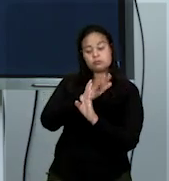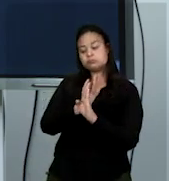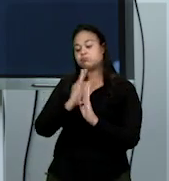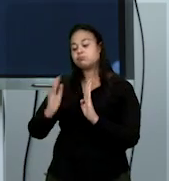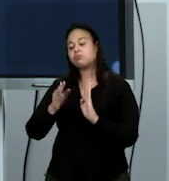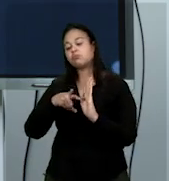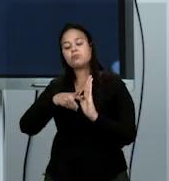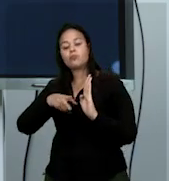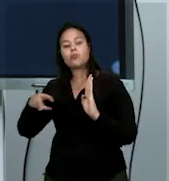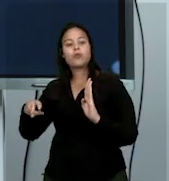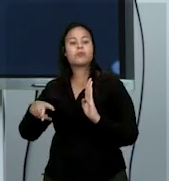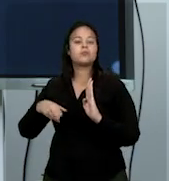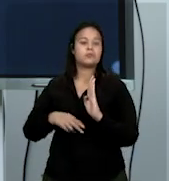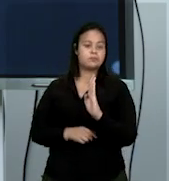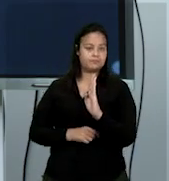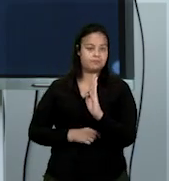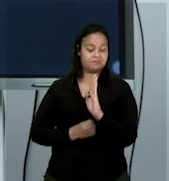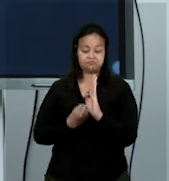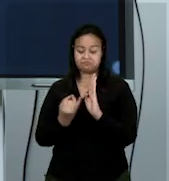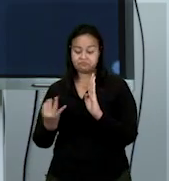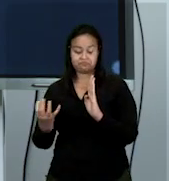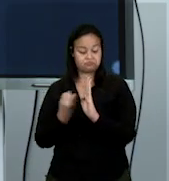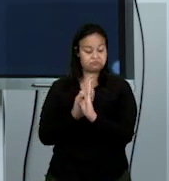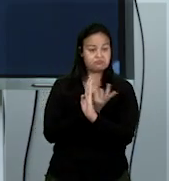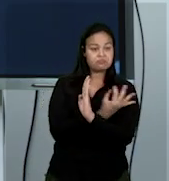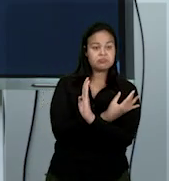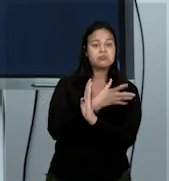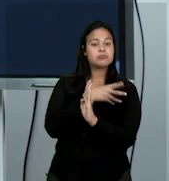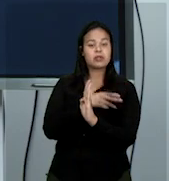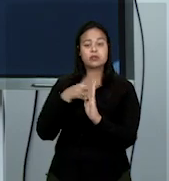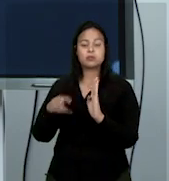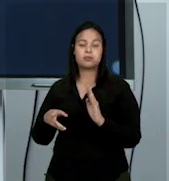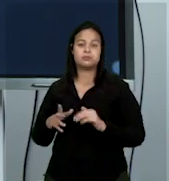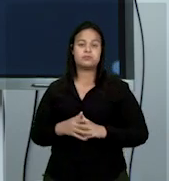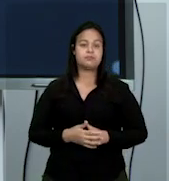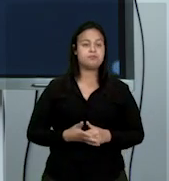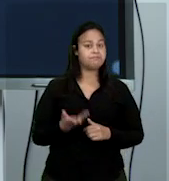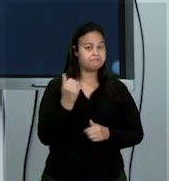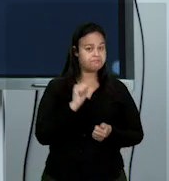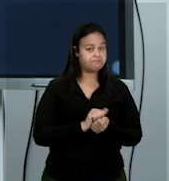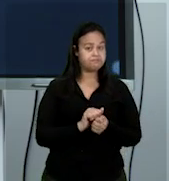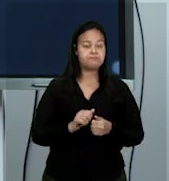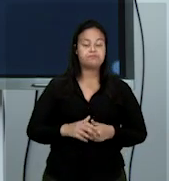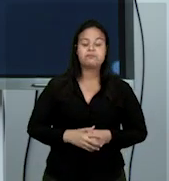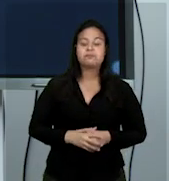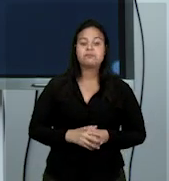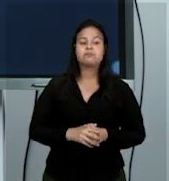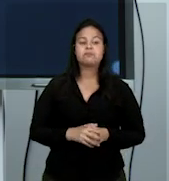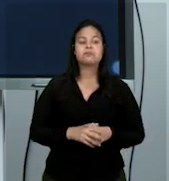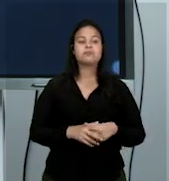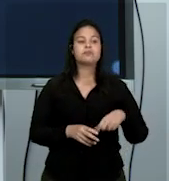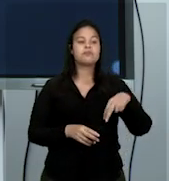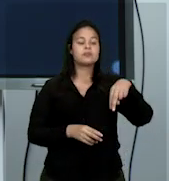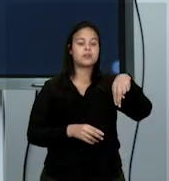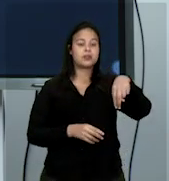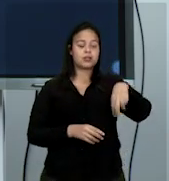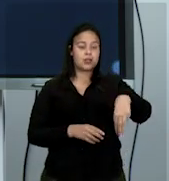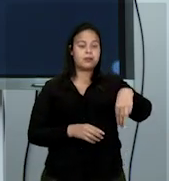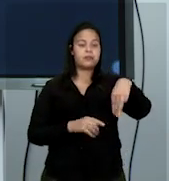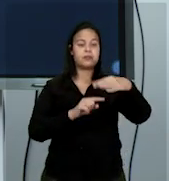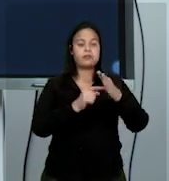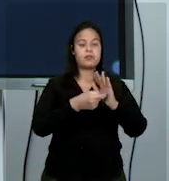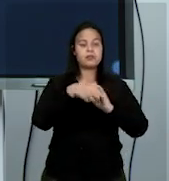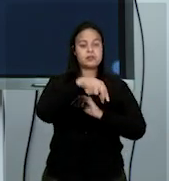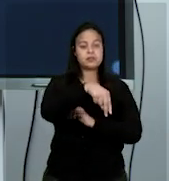tamanho desse, tá certo? É a mesma medida. Então, vamos lá, ó. M vezes N, eu sei que esse